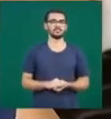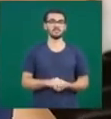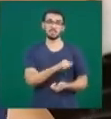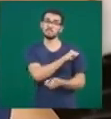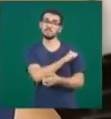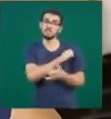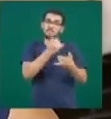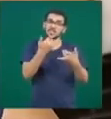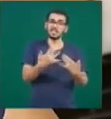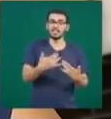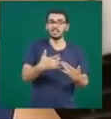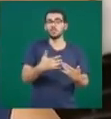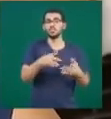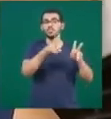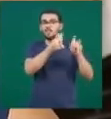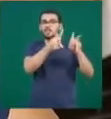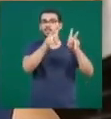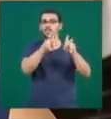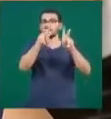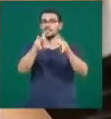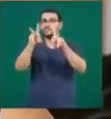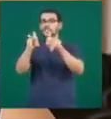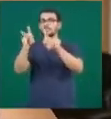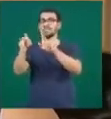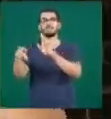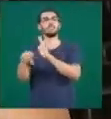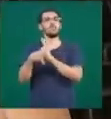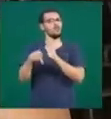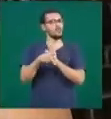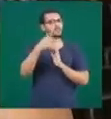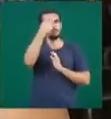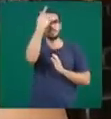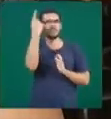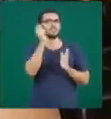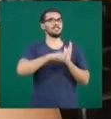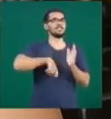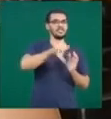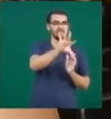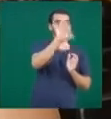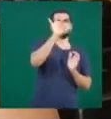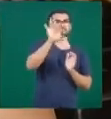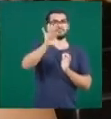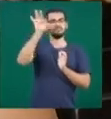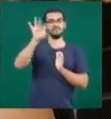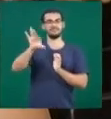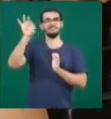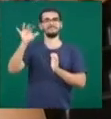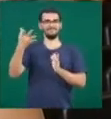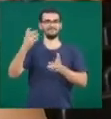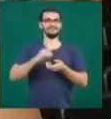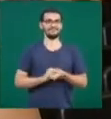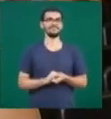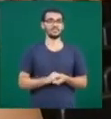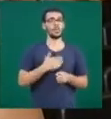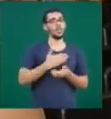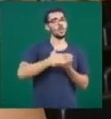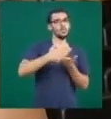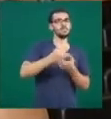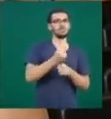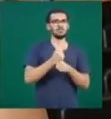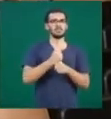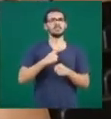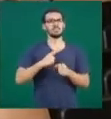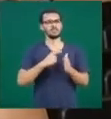seriam debatidos foram os próprios inscritos no evento. No começo desse ano, a gente abriu um formulário para pesquisa de público